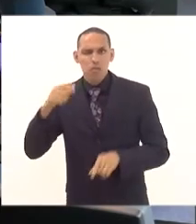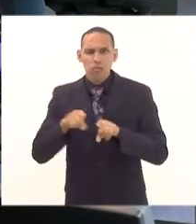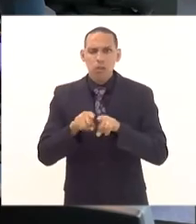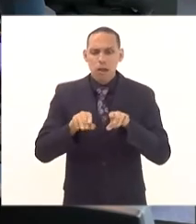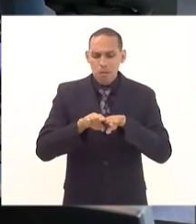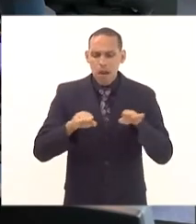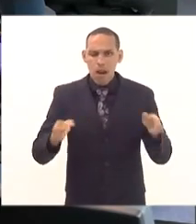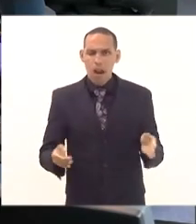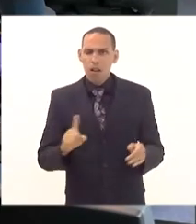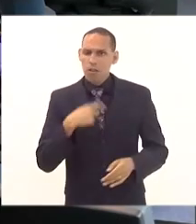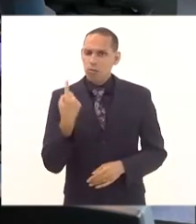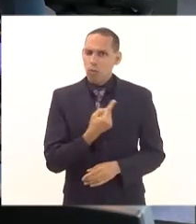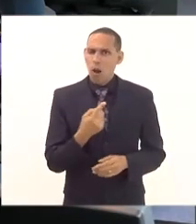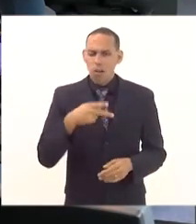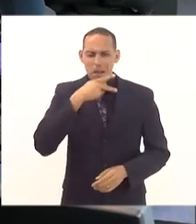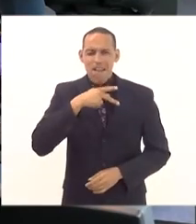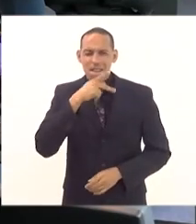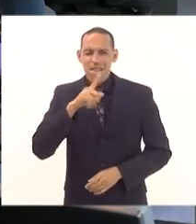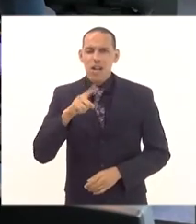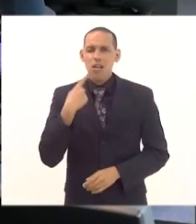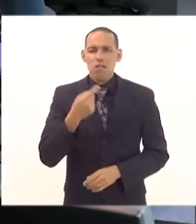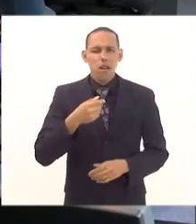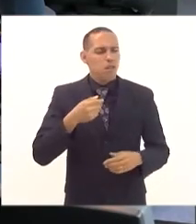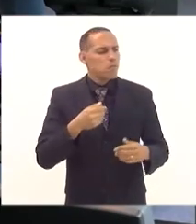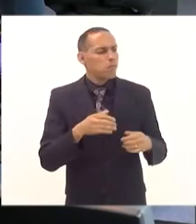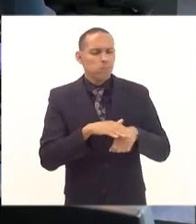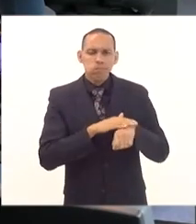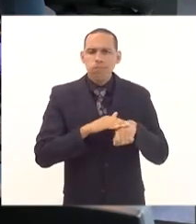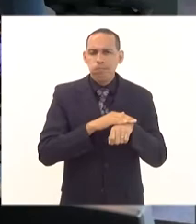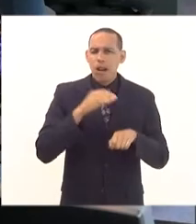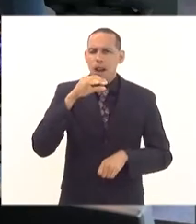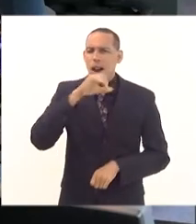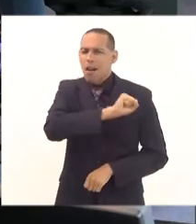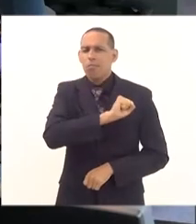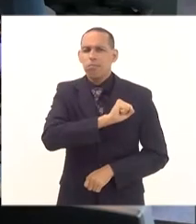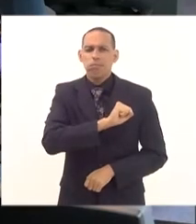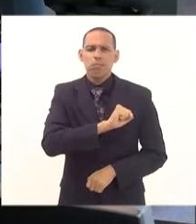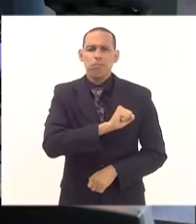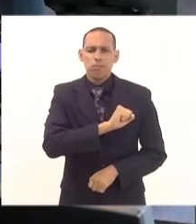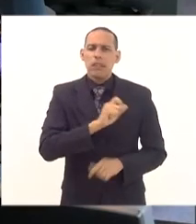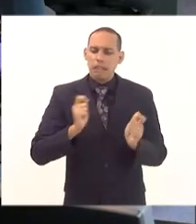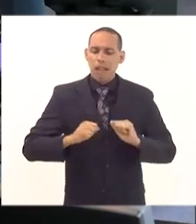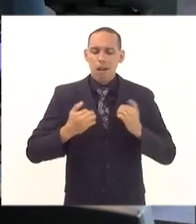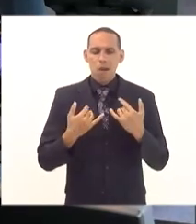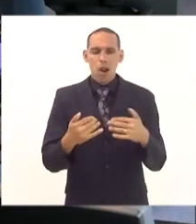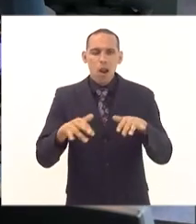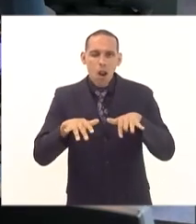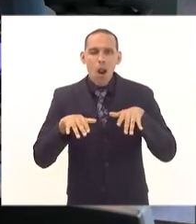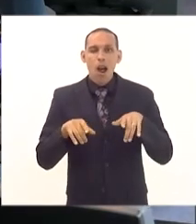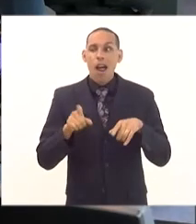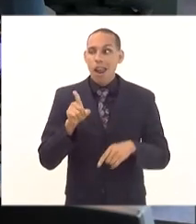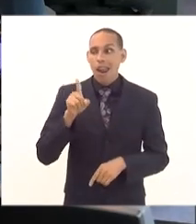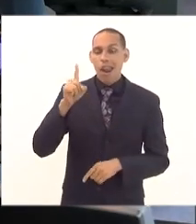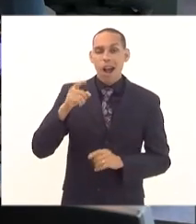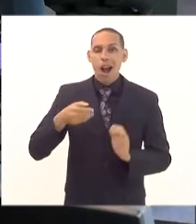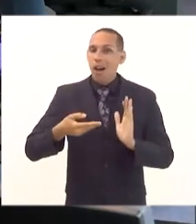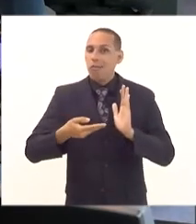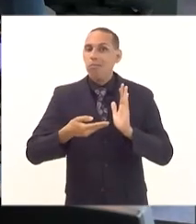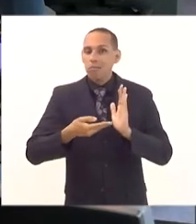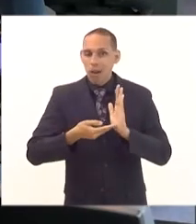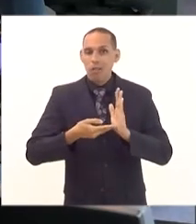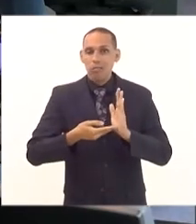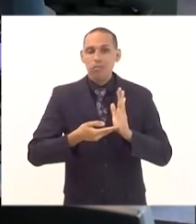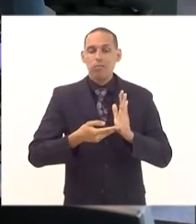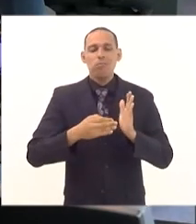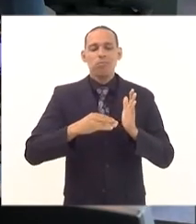bancadas para ver se a gente não mais curto espaço de tempo Mônica a gente possa Possa possa ter uma audiência pública na Câmara Federal sobre